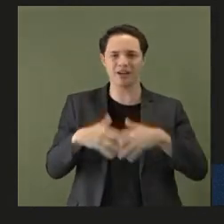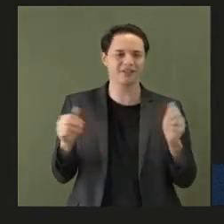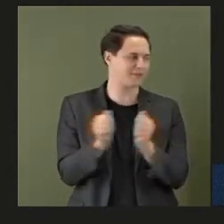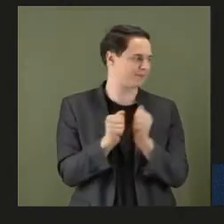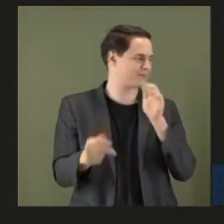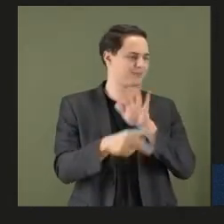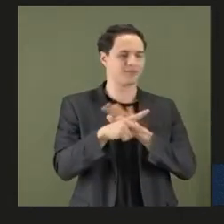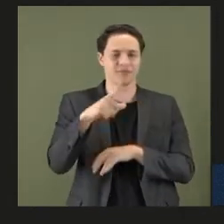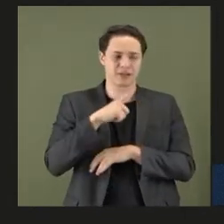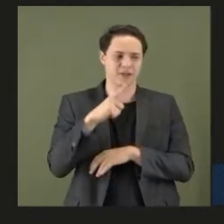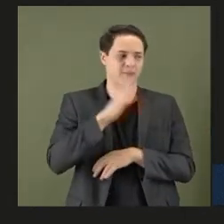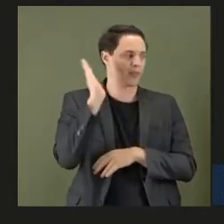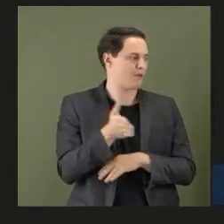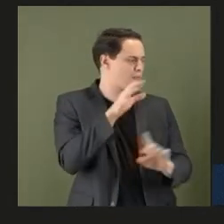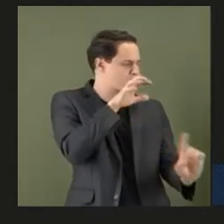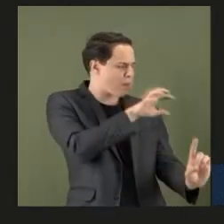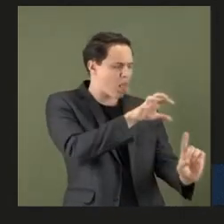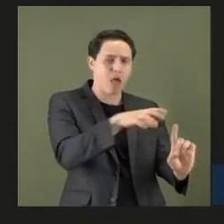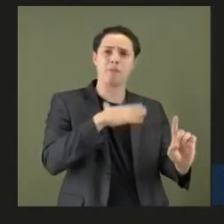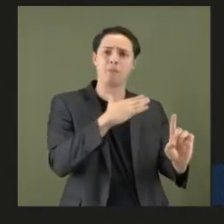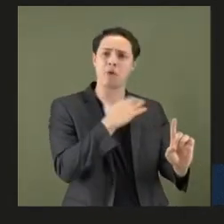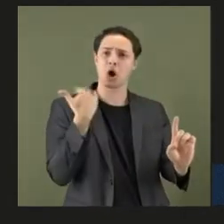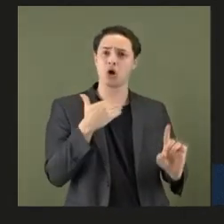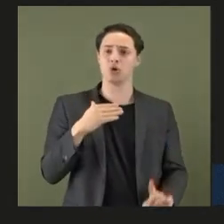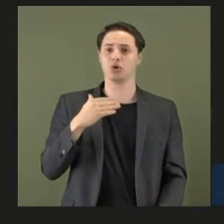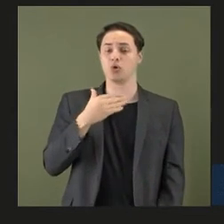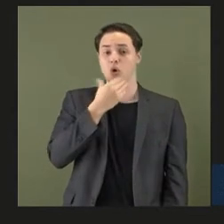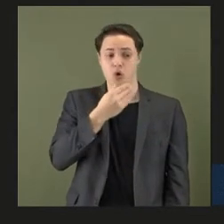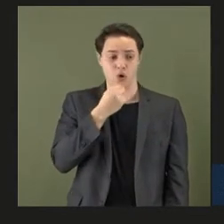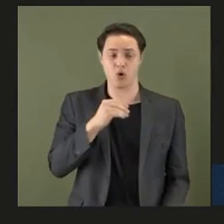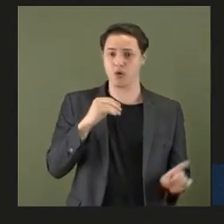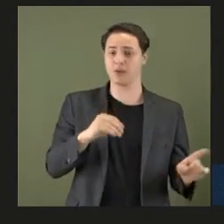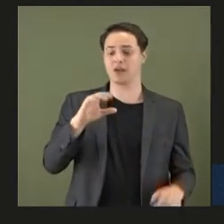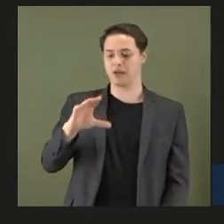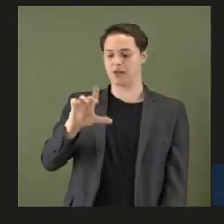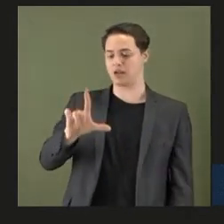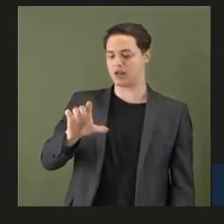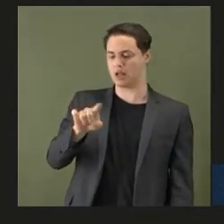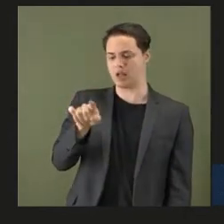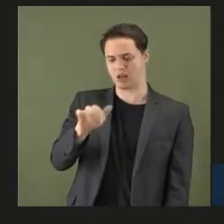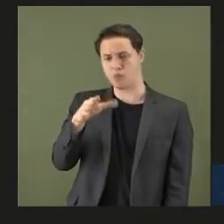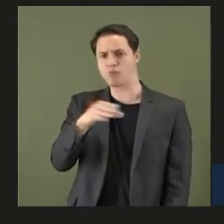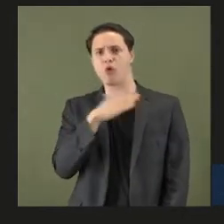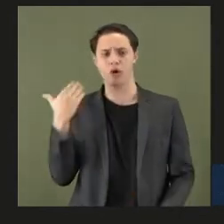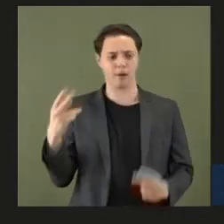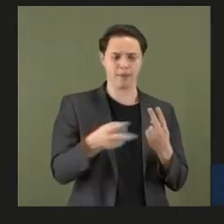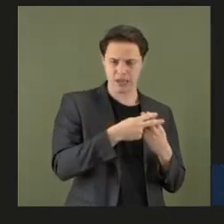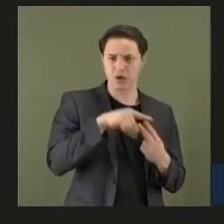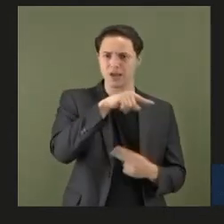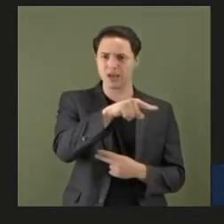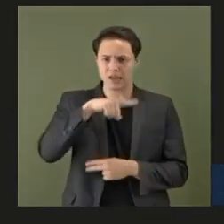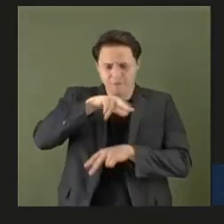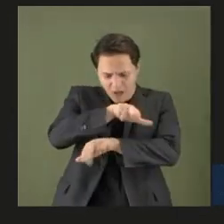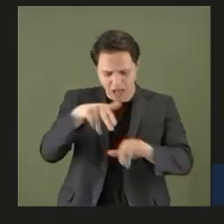já causou inclusive a morte de um brasileiro, Clériston Pereira, conhecido como Clezão, que por ser portador de